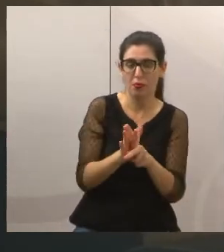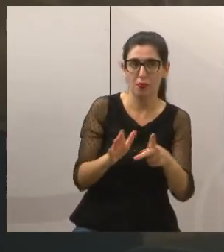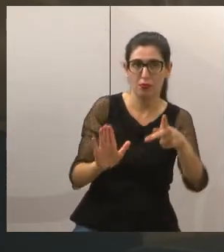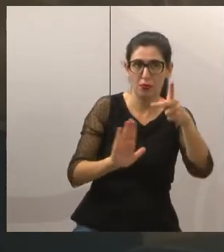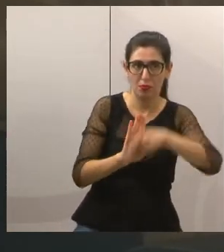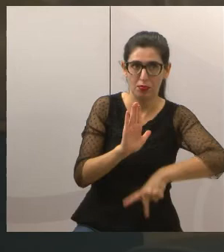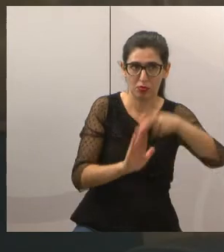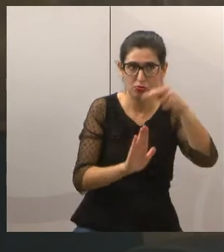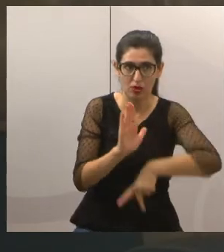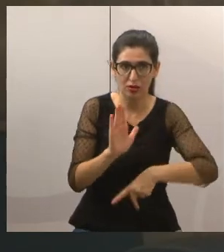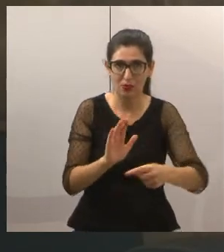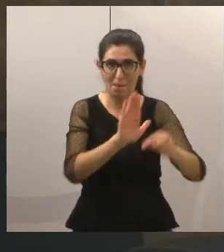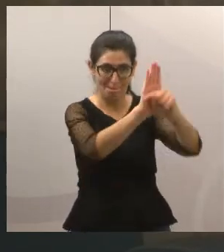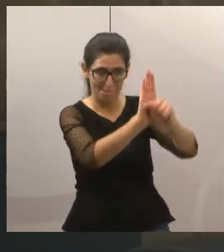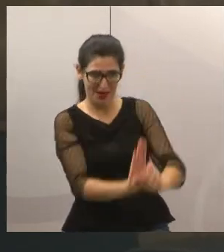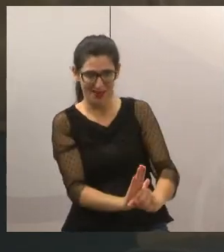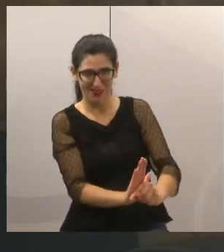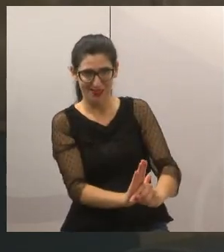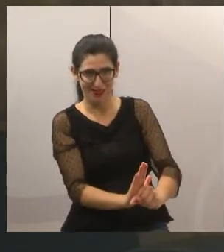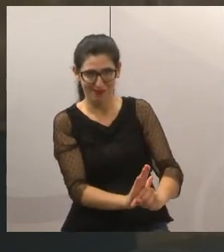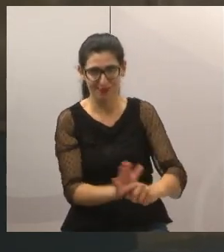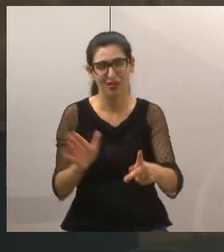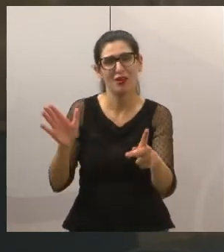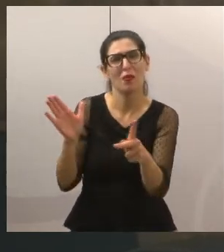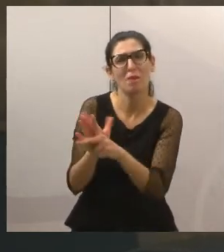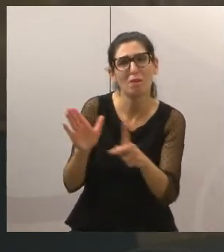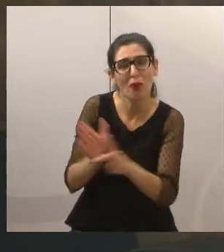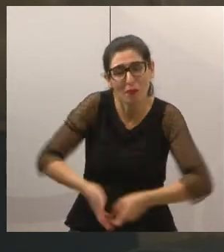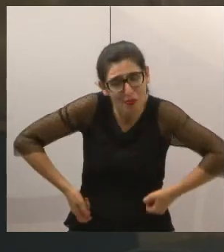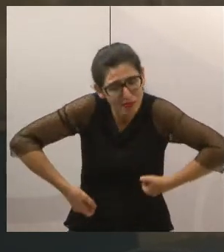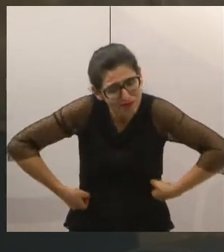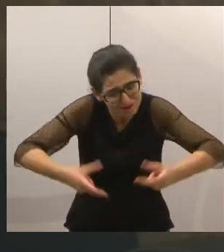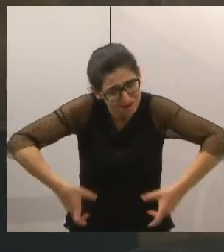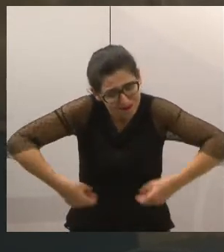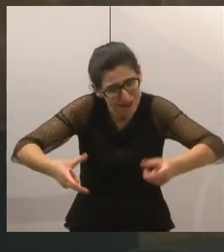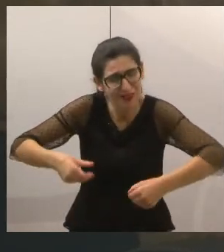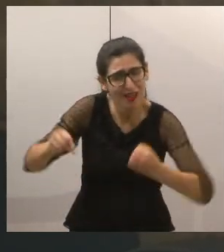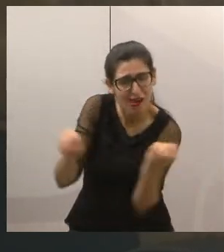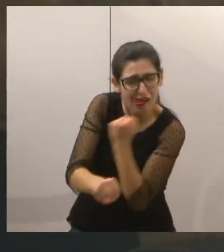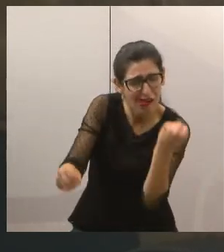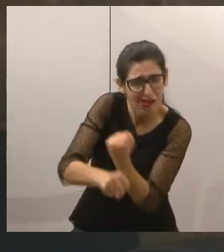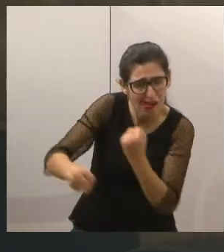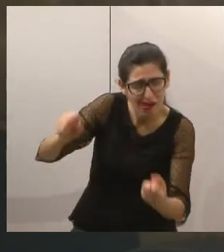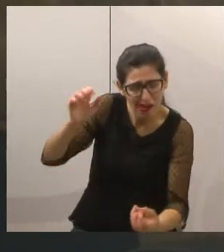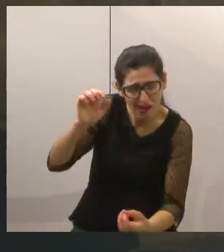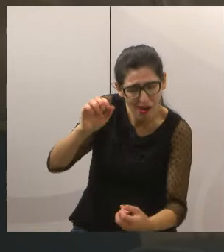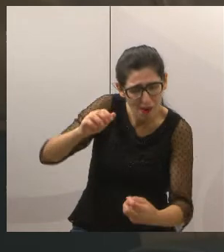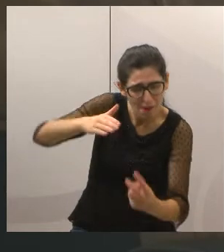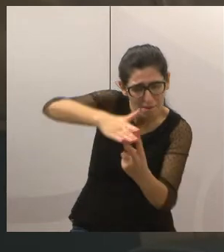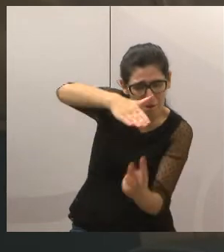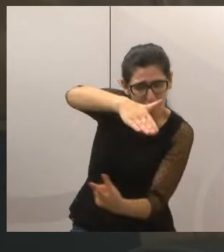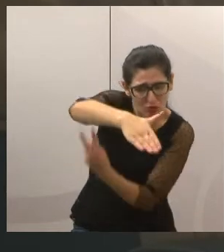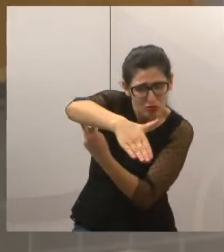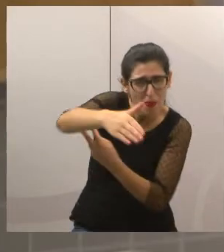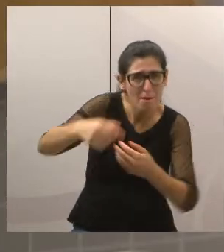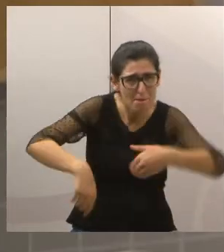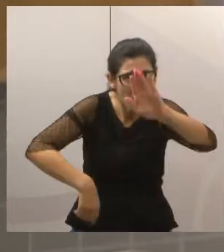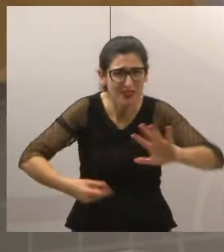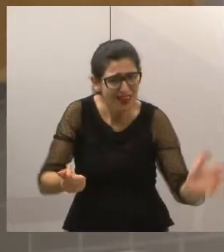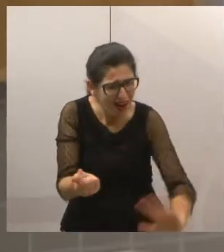muito inferior que o valor de custo de uma ponte, né? Então a pergunta tem que ser respondida por você. Não, mas o valor de um